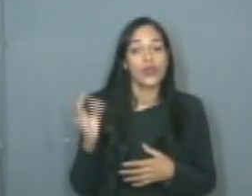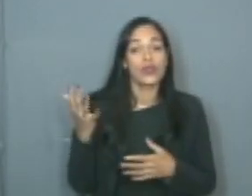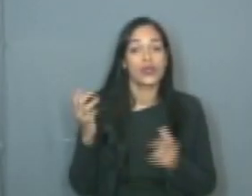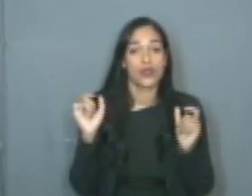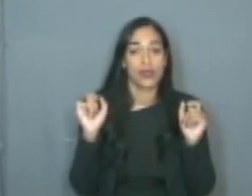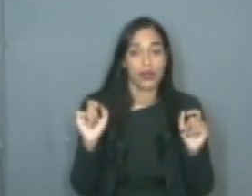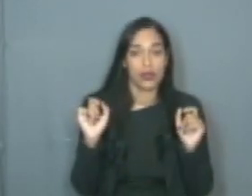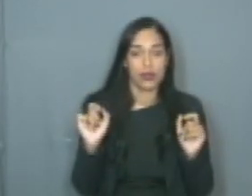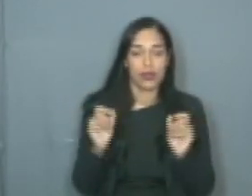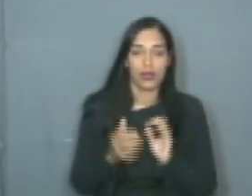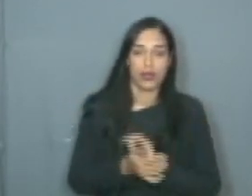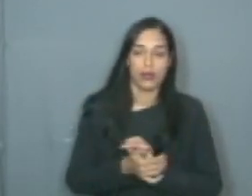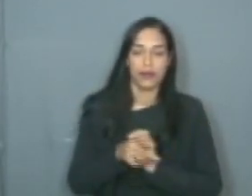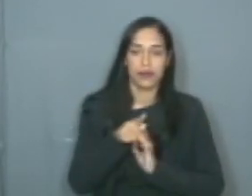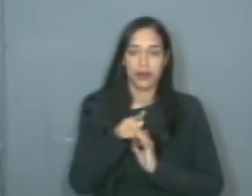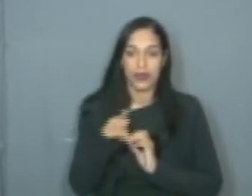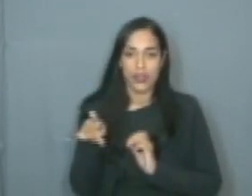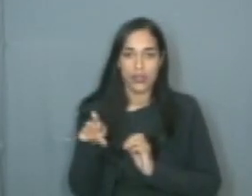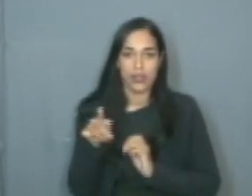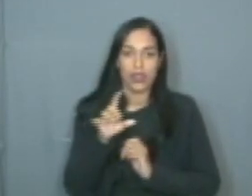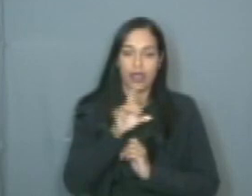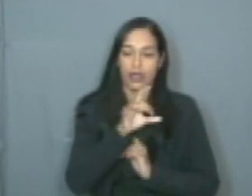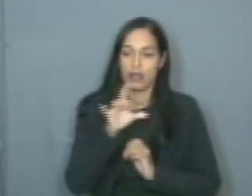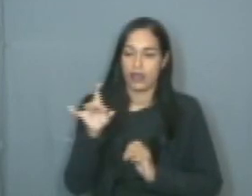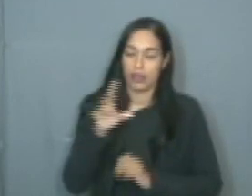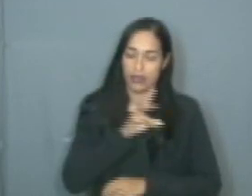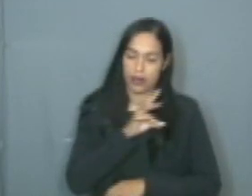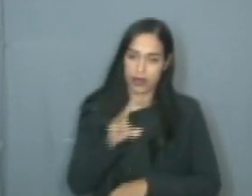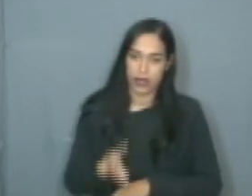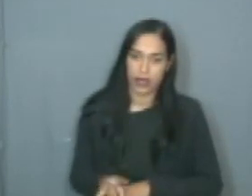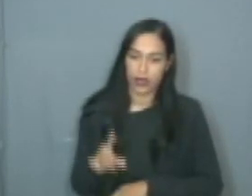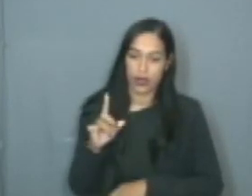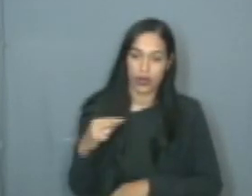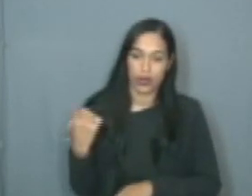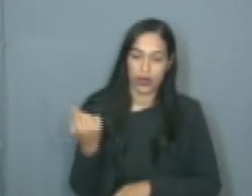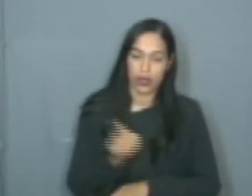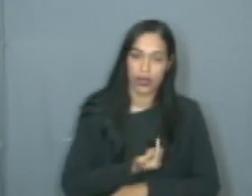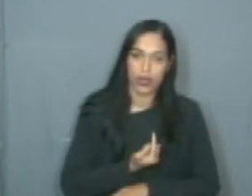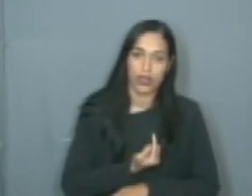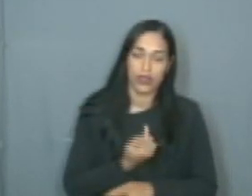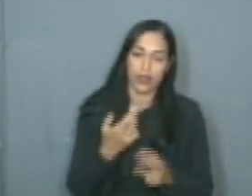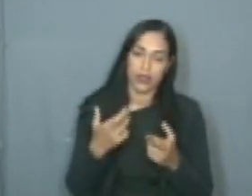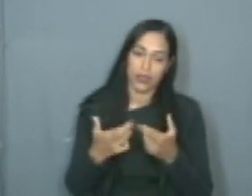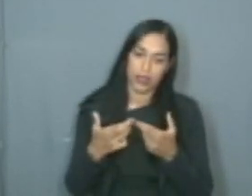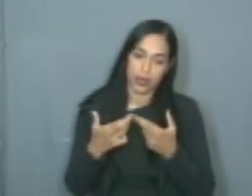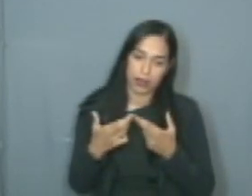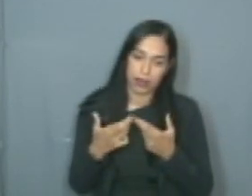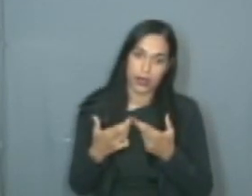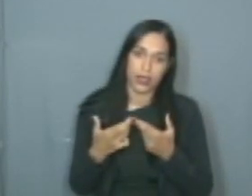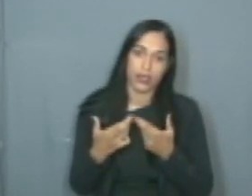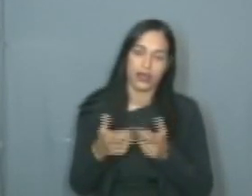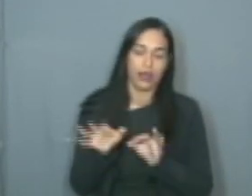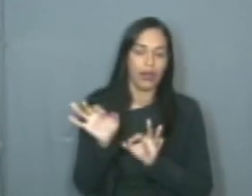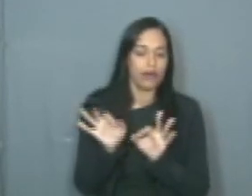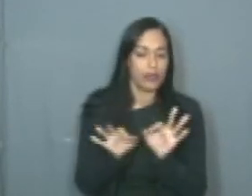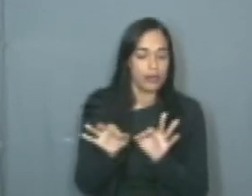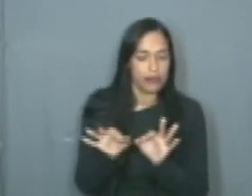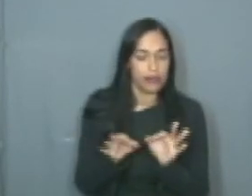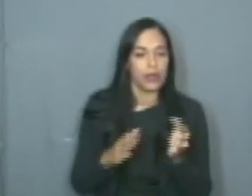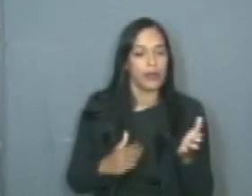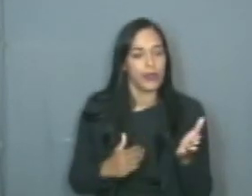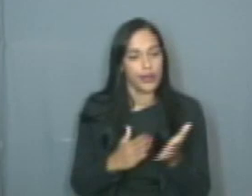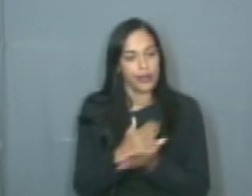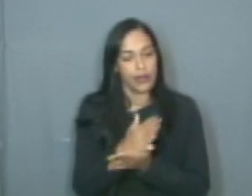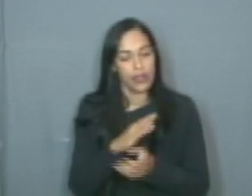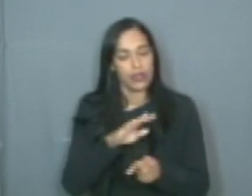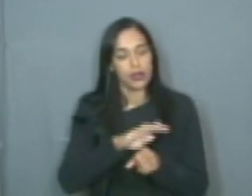aí eu chamo a atenção do presidente, de cada vereador. Nós fazemos o requerimento é elaborado, é aprovado por